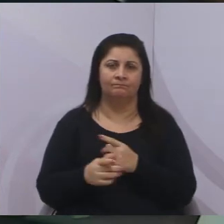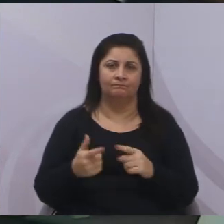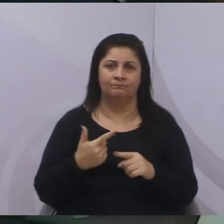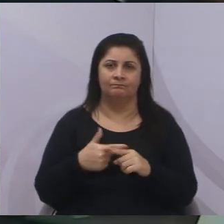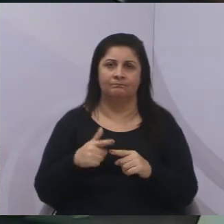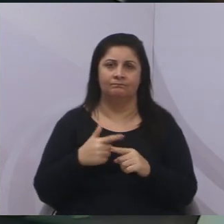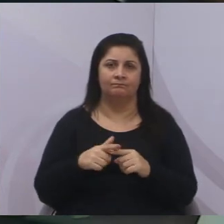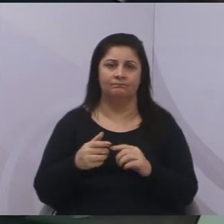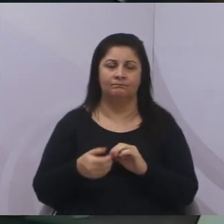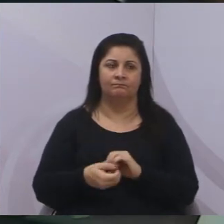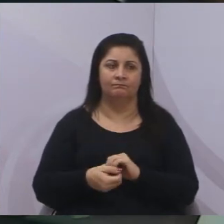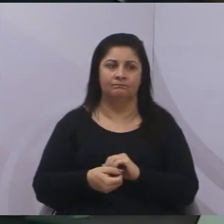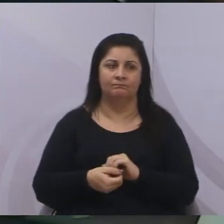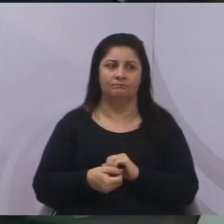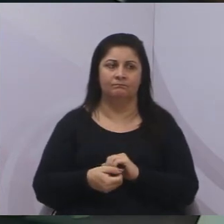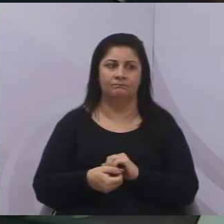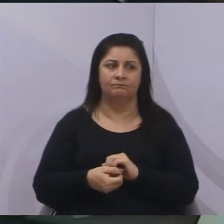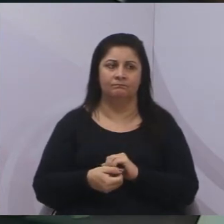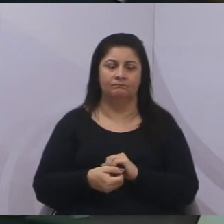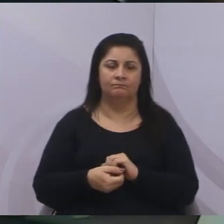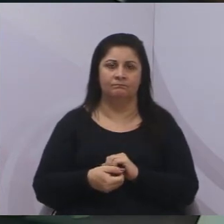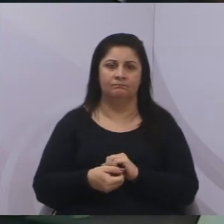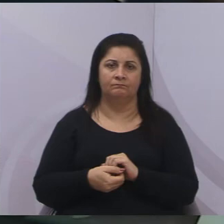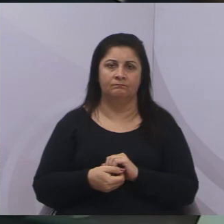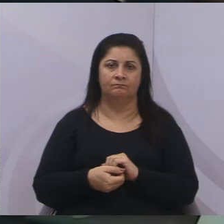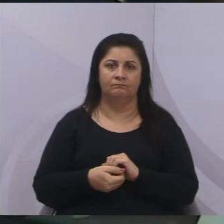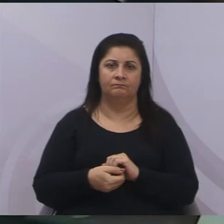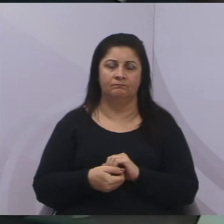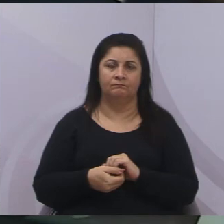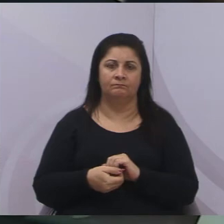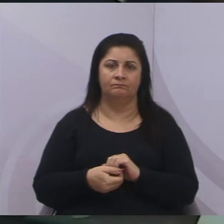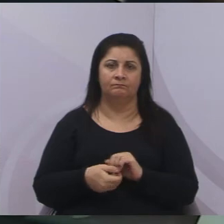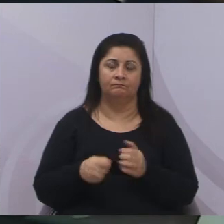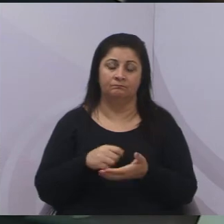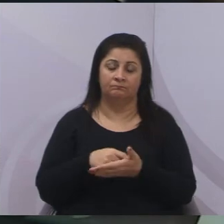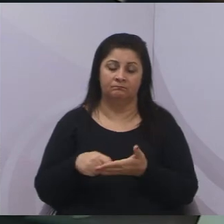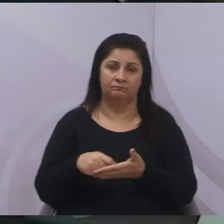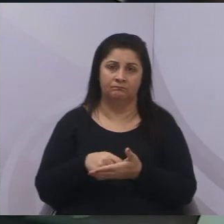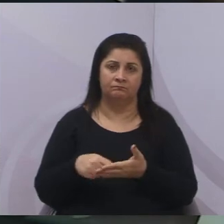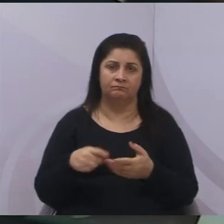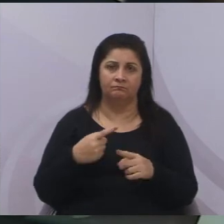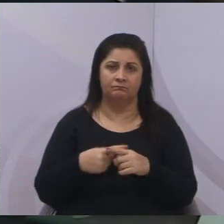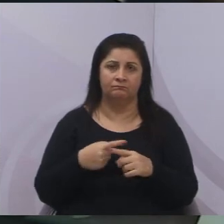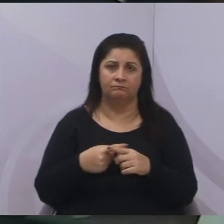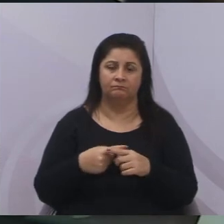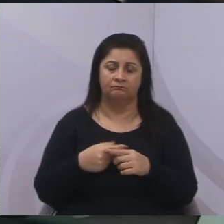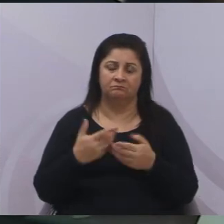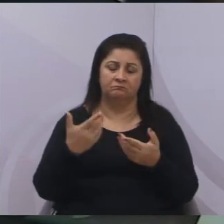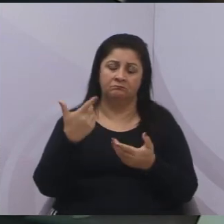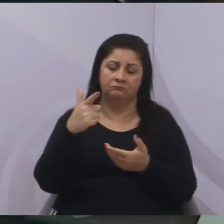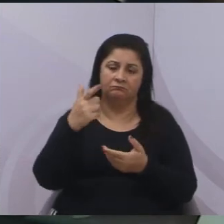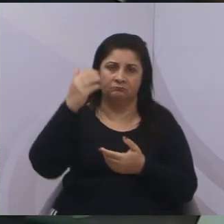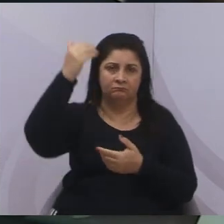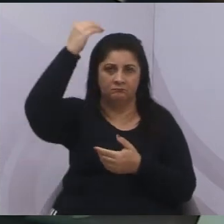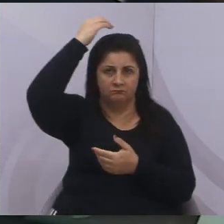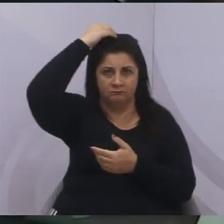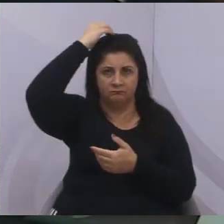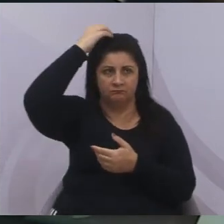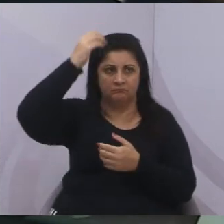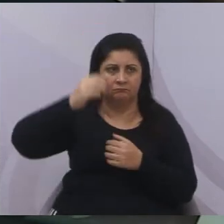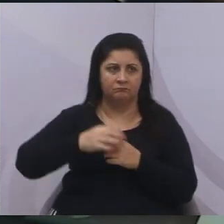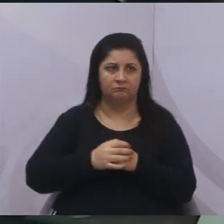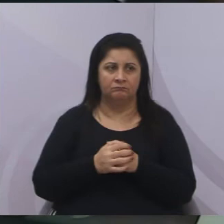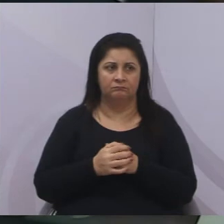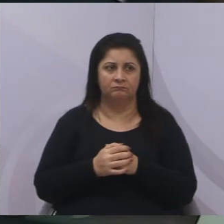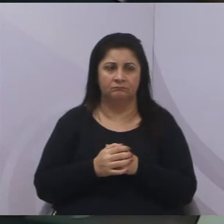tem. Eu até escrevi, porque é igual eu estou falando, vocês não têm culpa. O